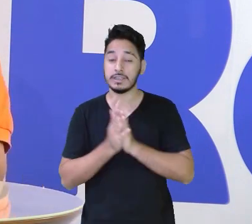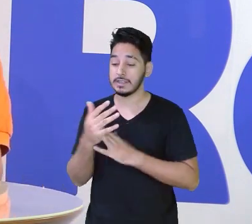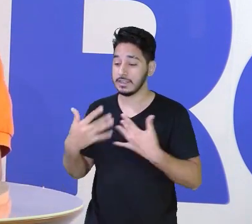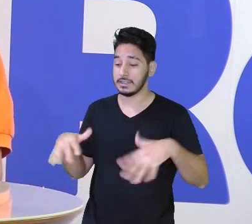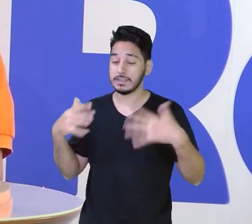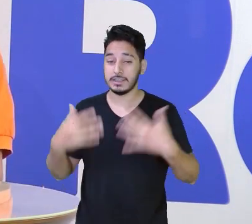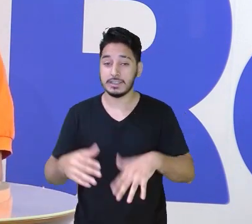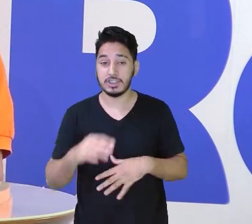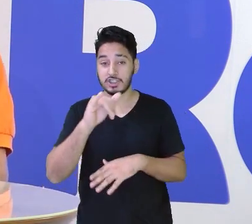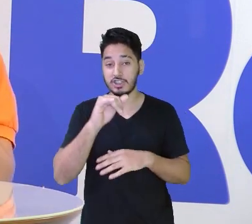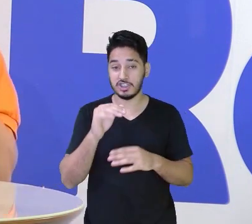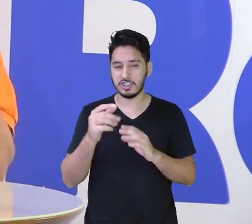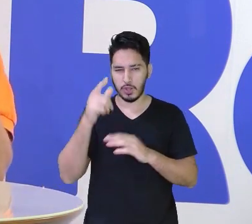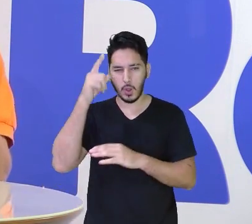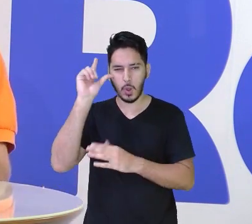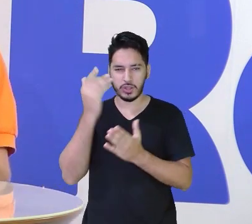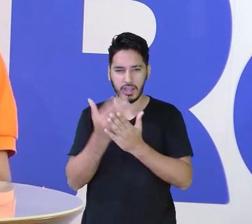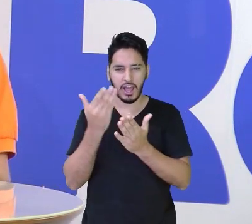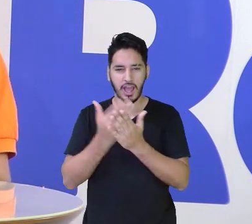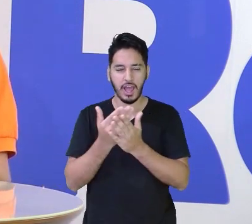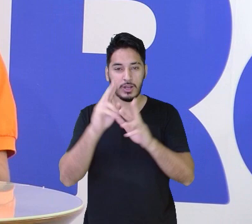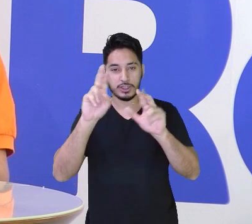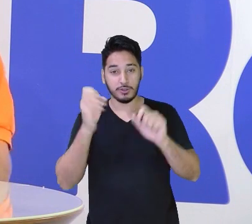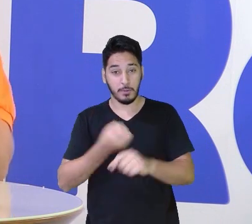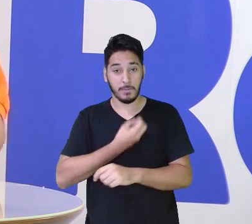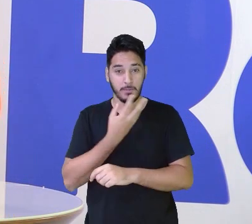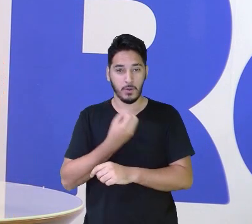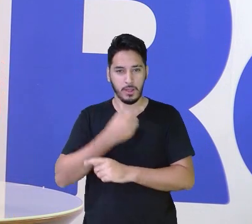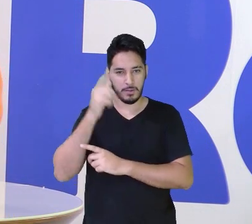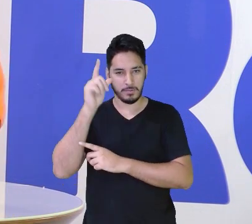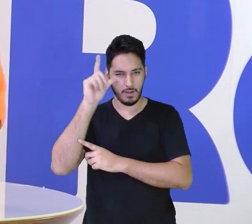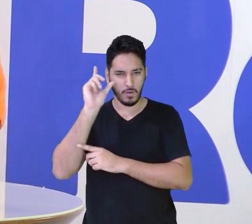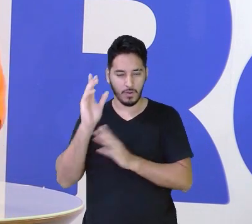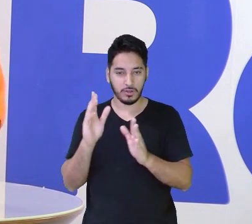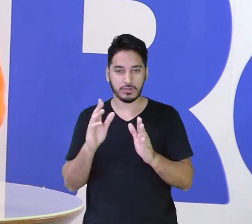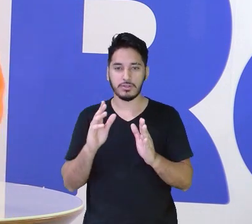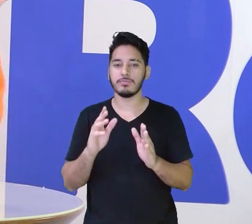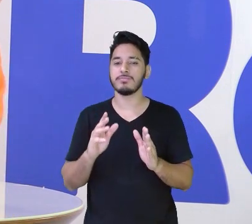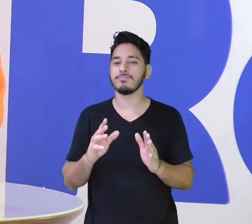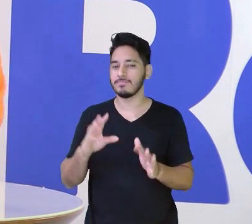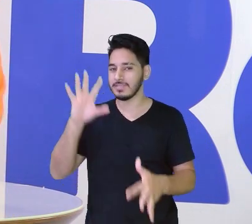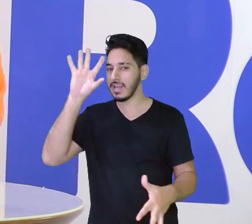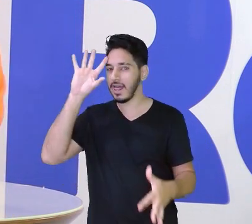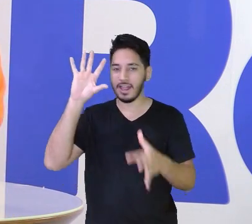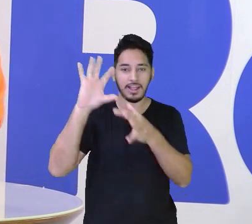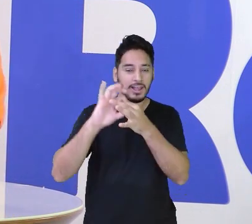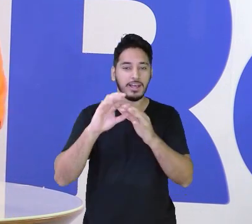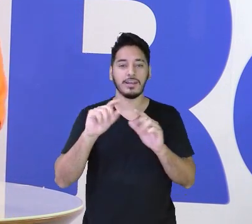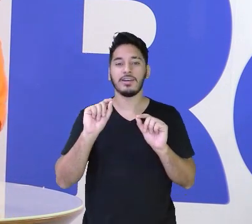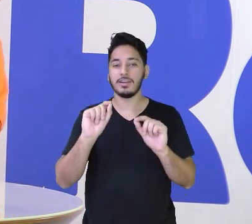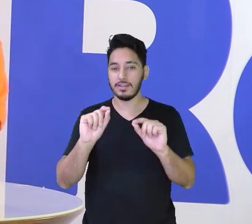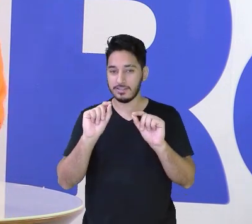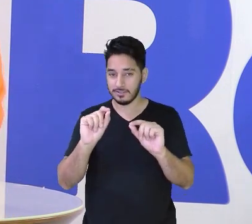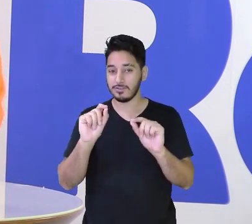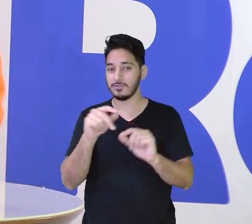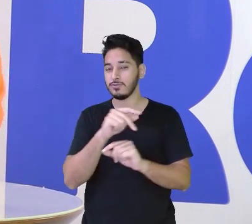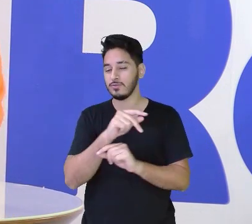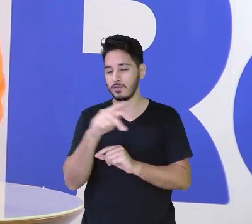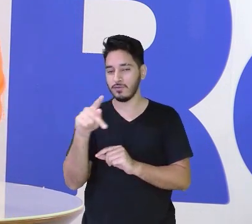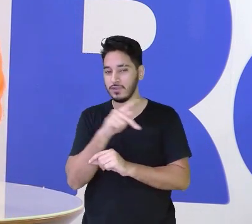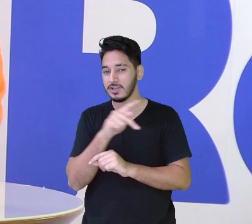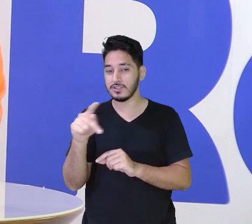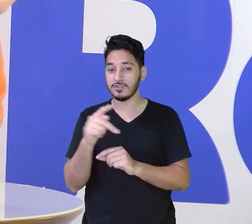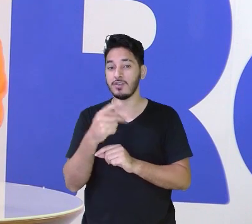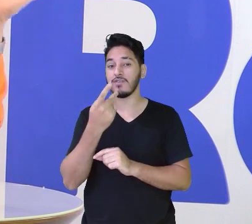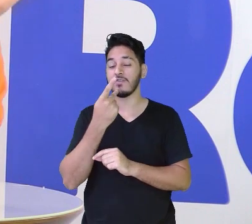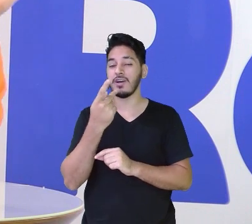Quem acompanhou a aula sobre poema também tá ligado no desafio que o professor Givanilson lançou.